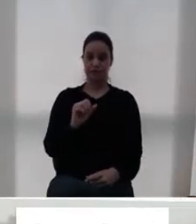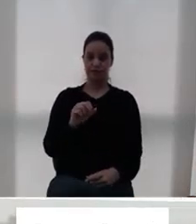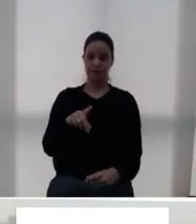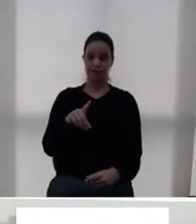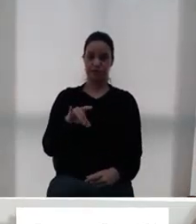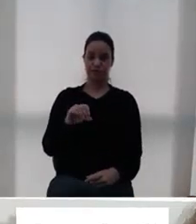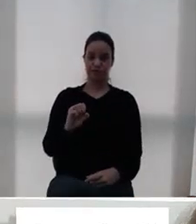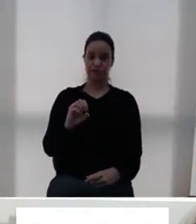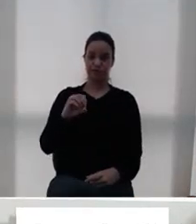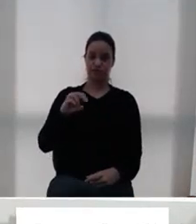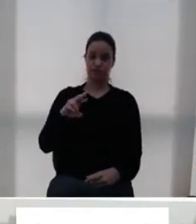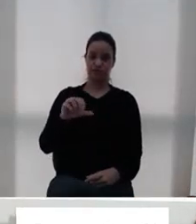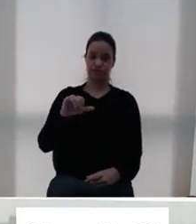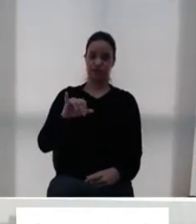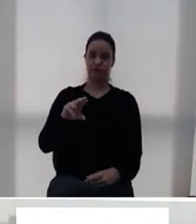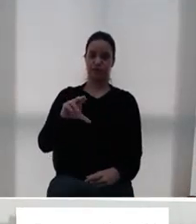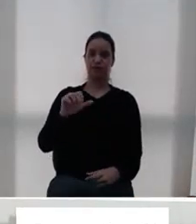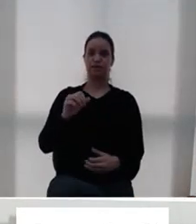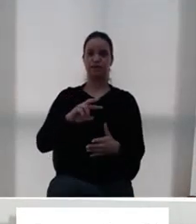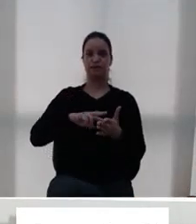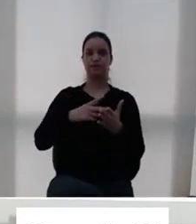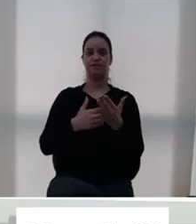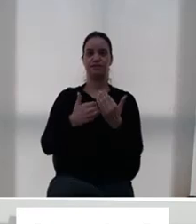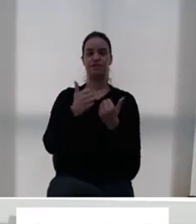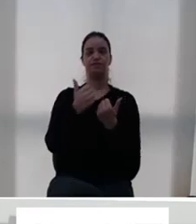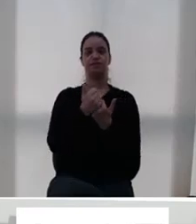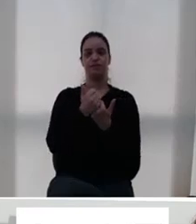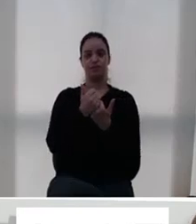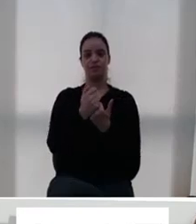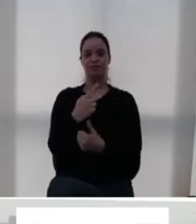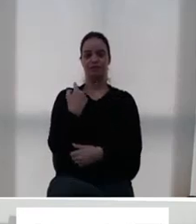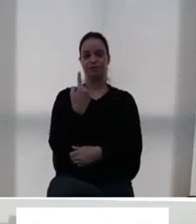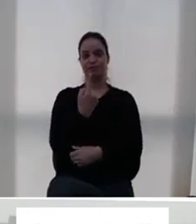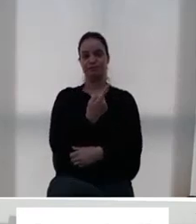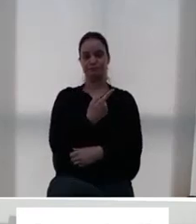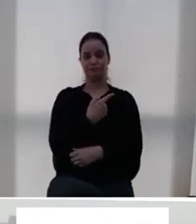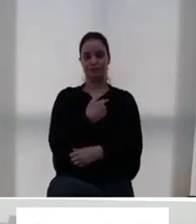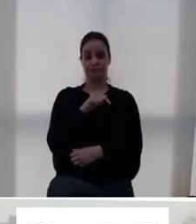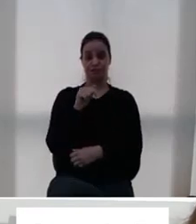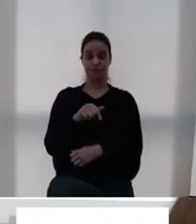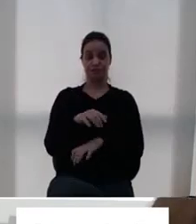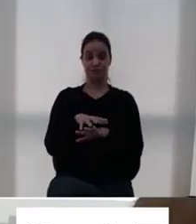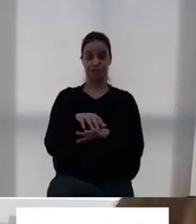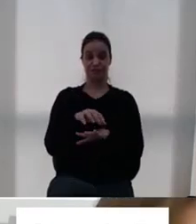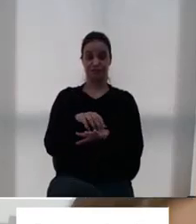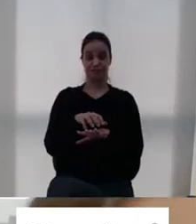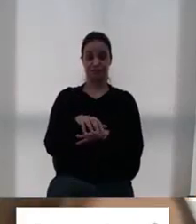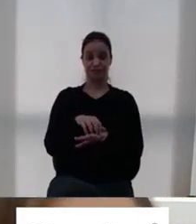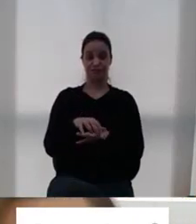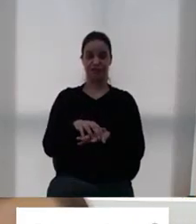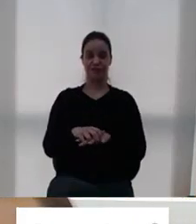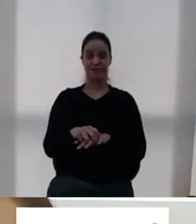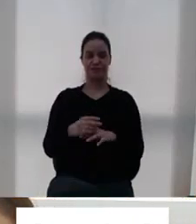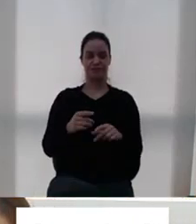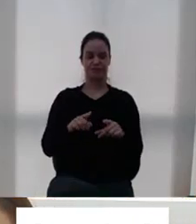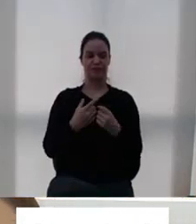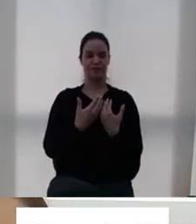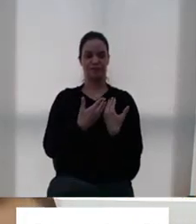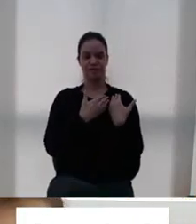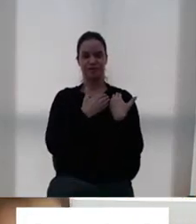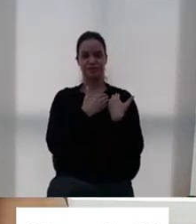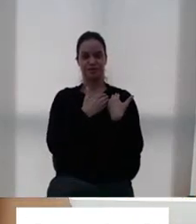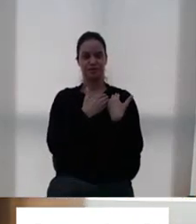sido um suporte importante no auxílio de um desenho organizacional funcional para a unidade e na definição de uma matriz de responsabilidade